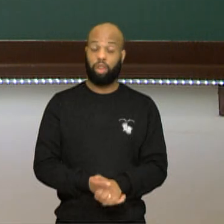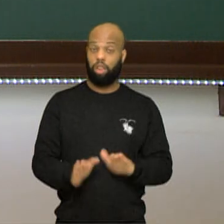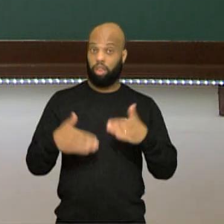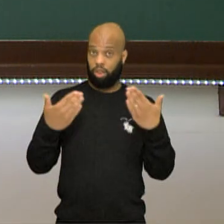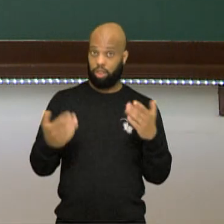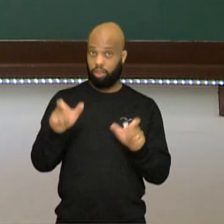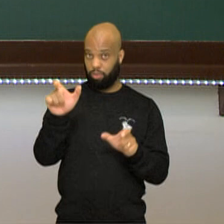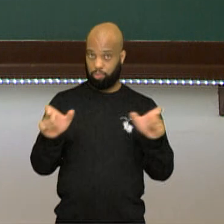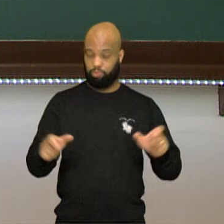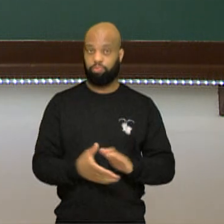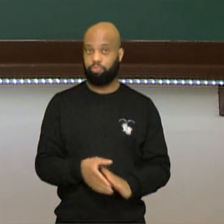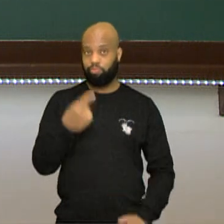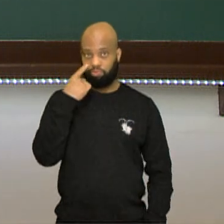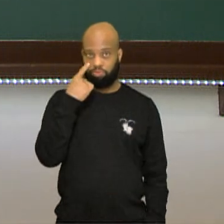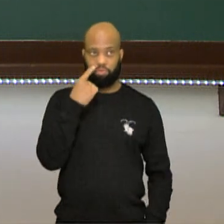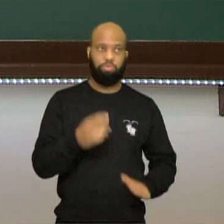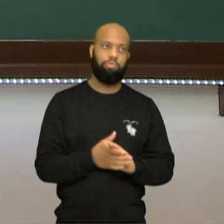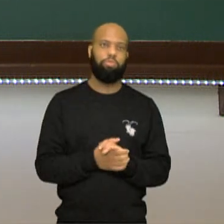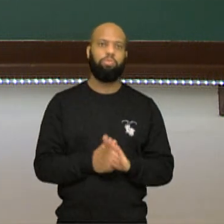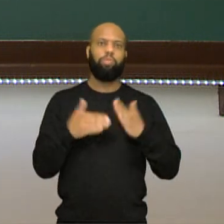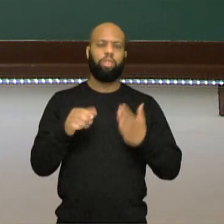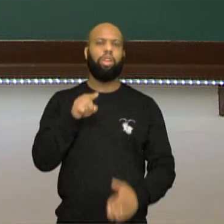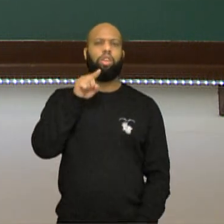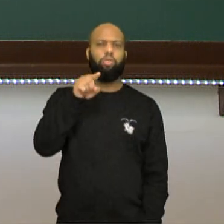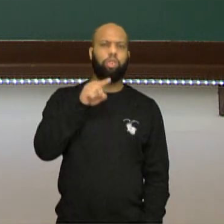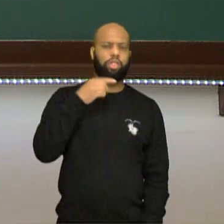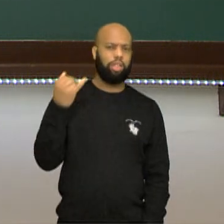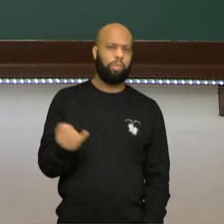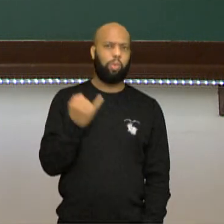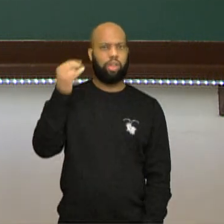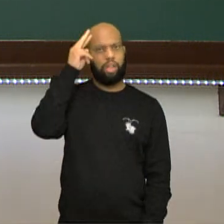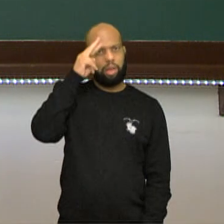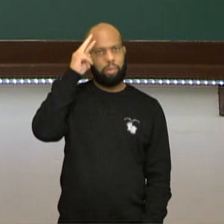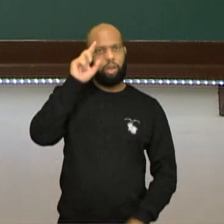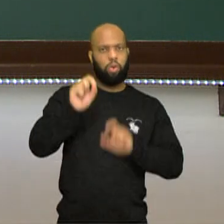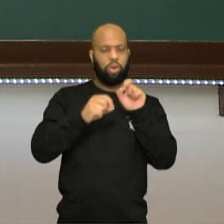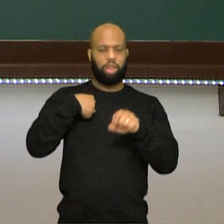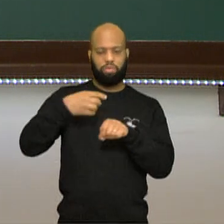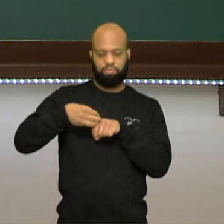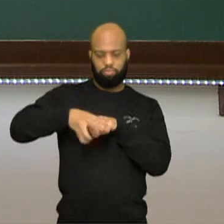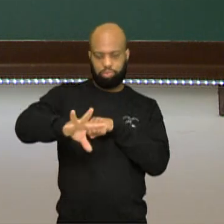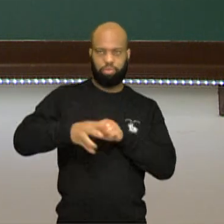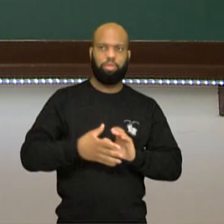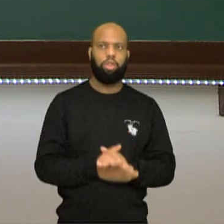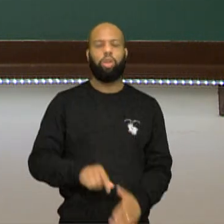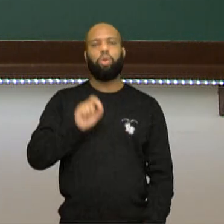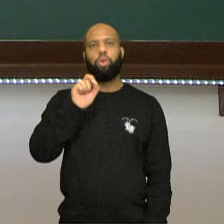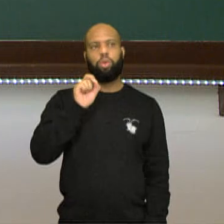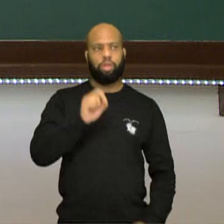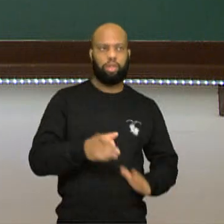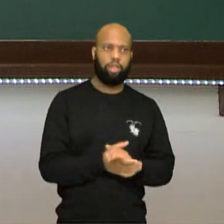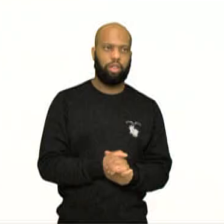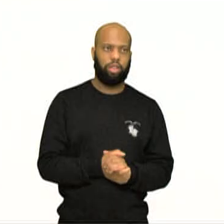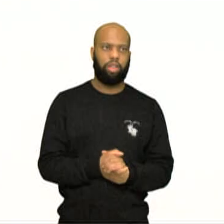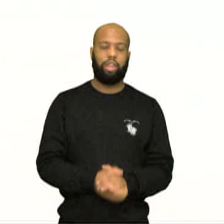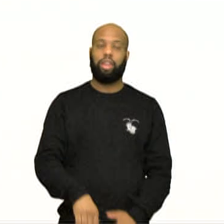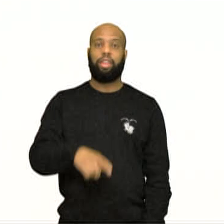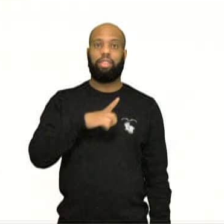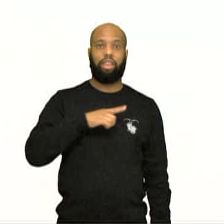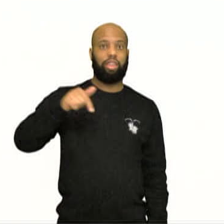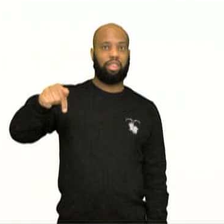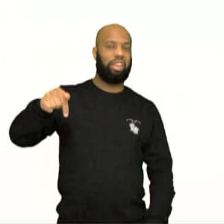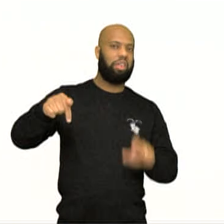Então, gente, olha só. Bom, você tem que lembrar o que o professor te passou antes, que é que a carga